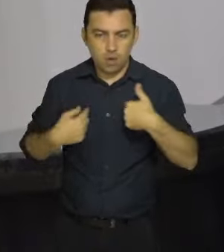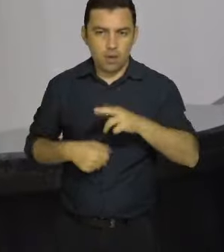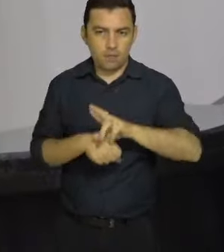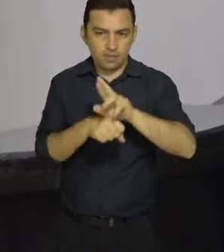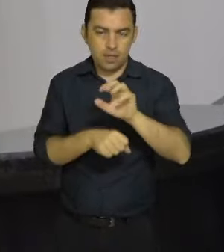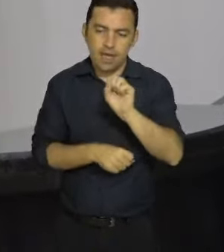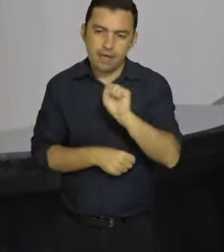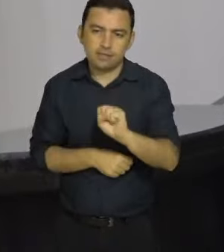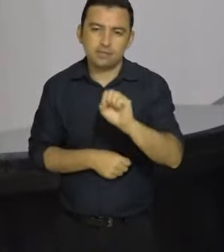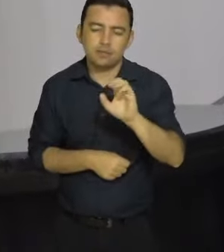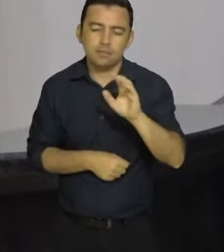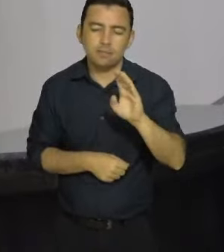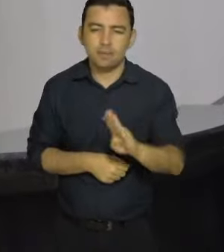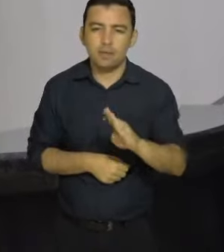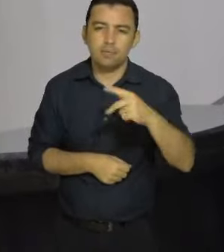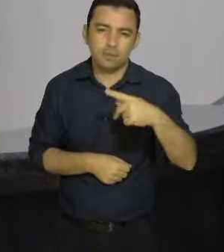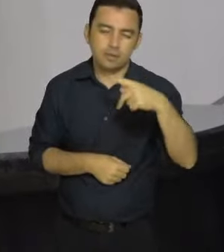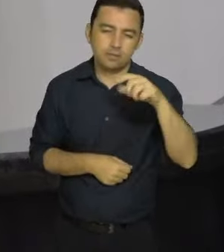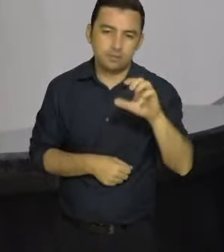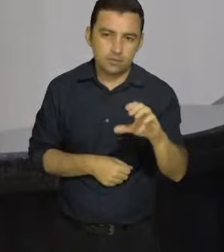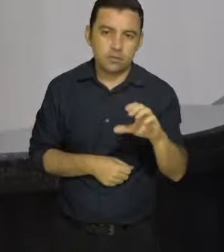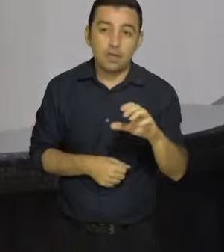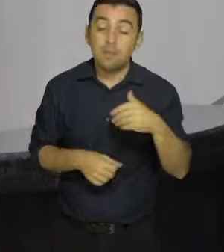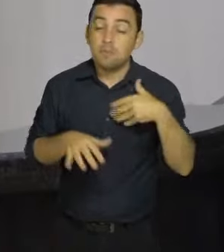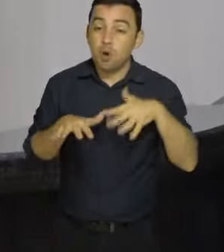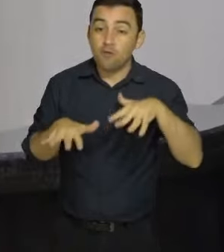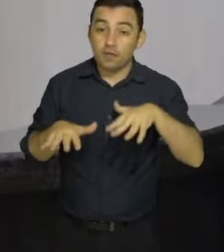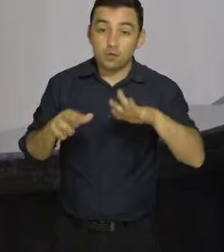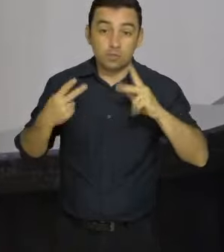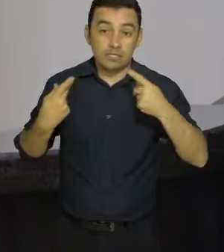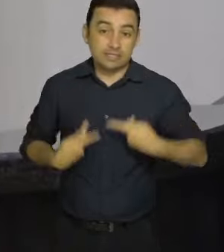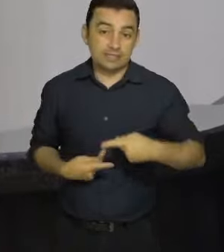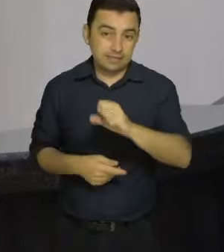SBPC, mas como integrante do Instituto Movimento Humaniza